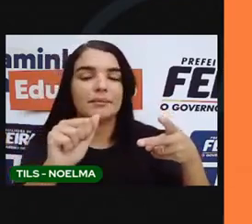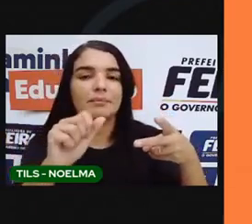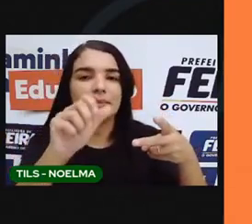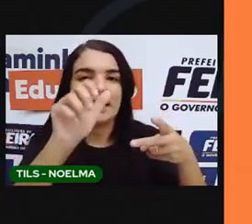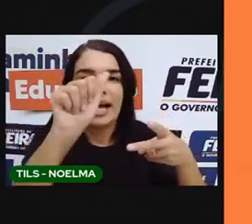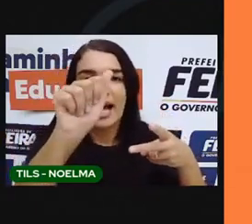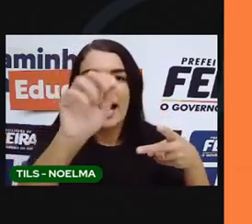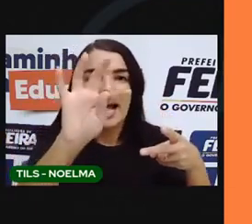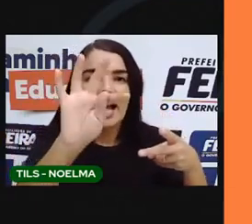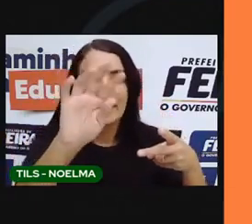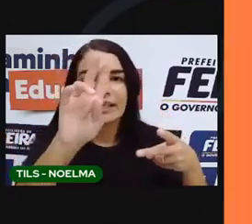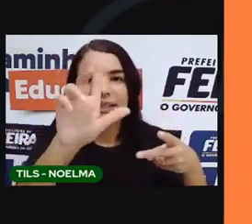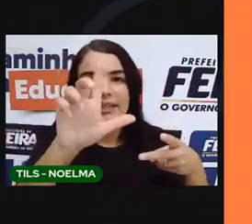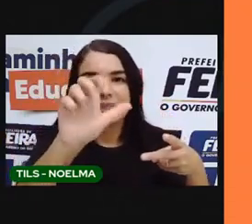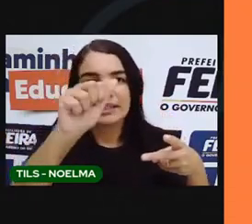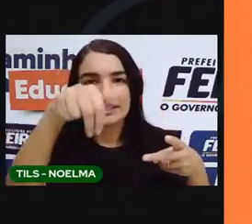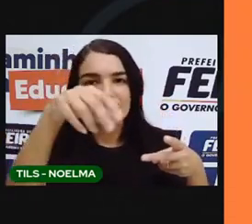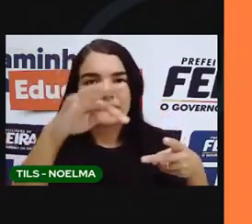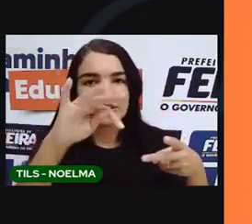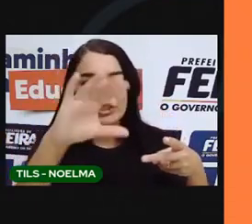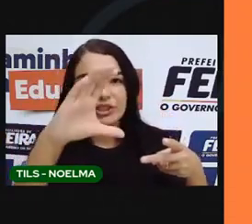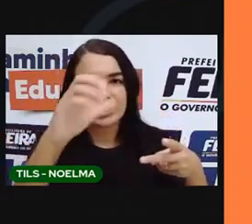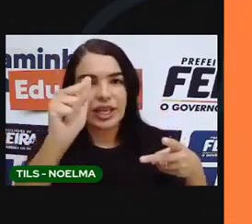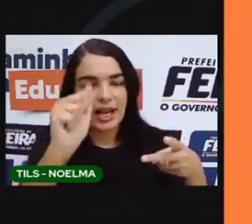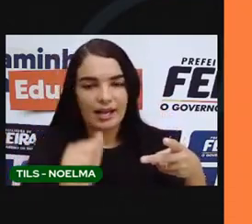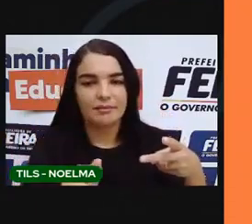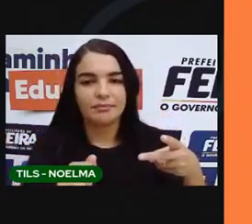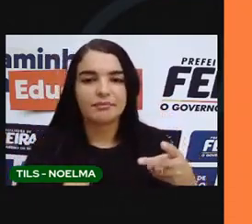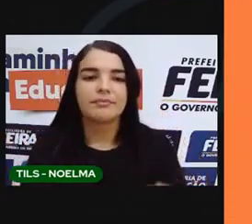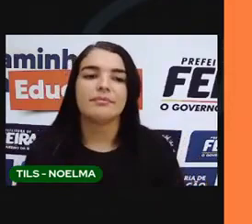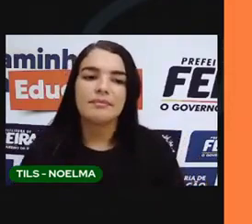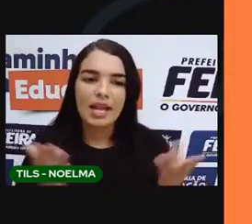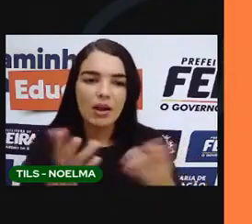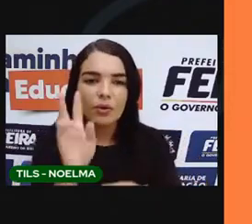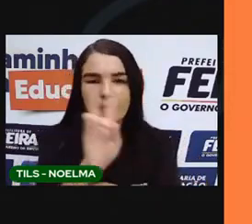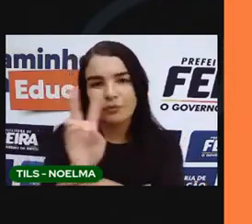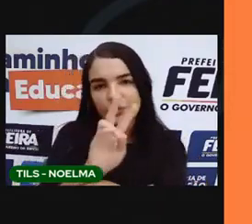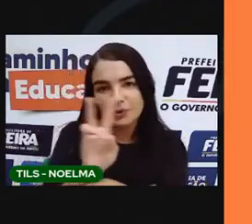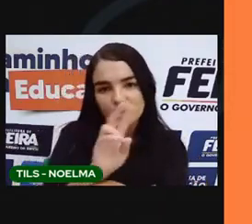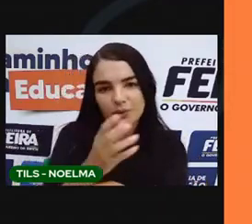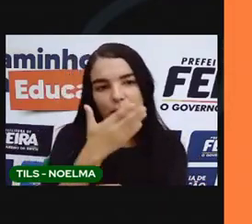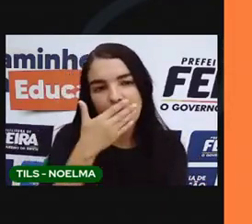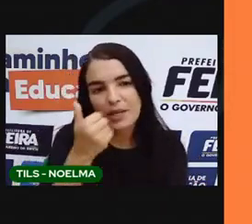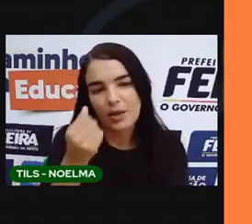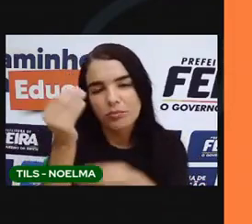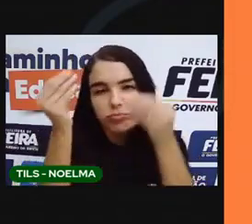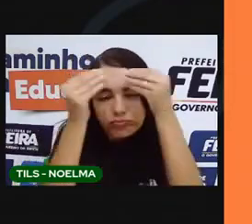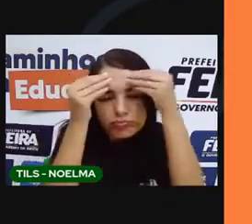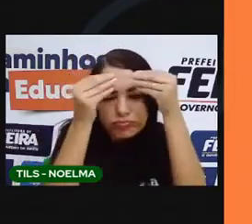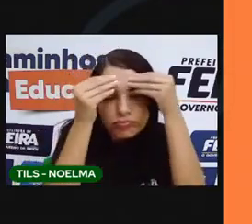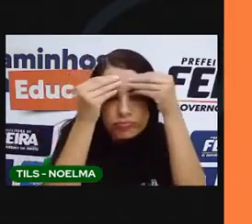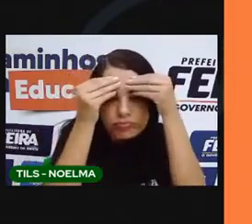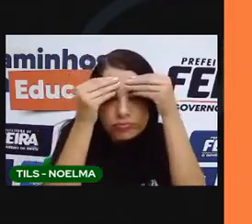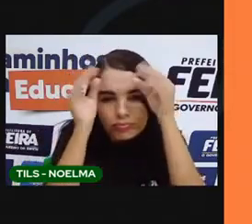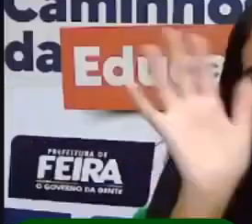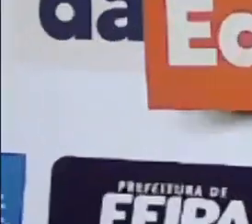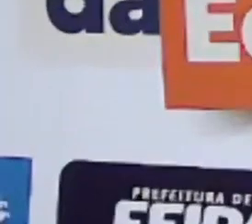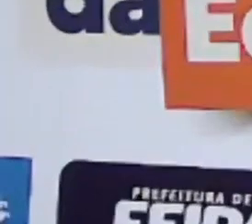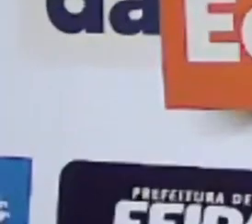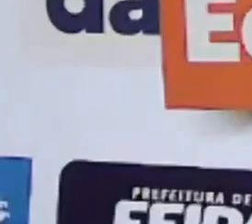para vocês um videozinho sobre biomas brasileiros, certo? Daqui a pouco a gente volta.